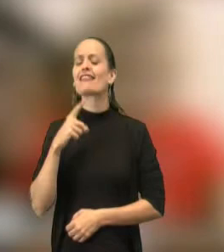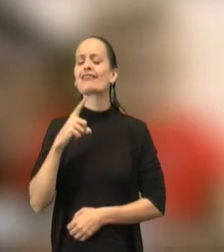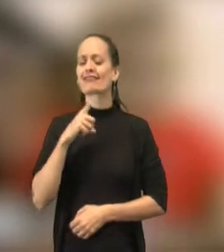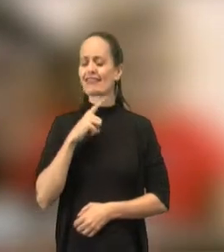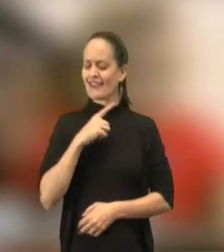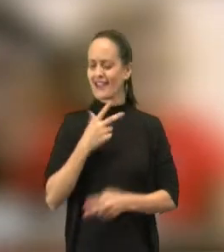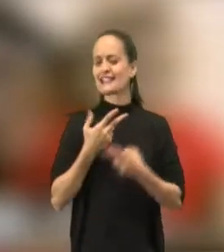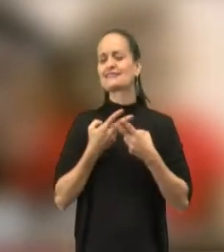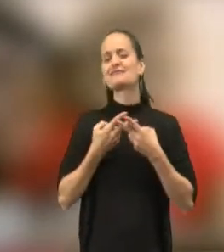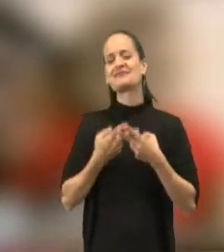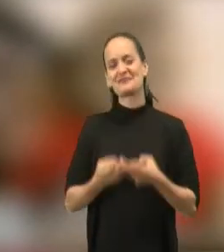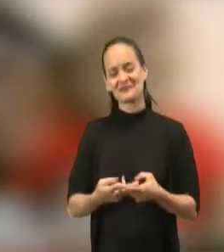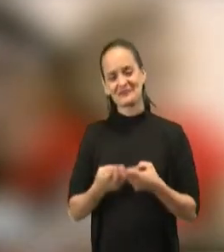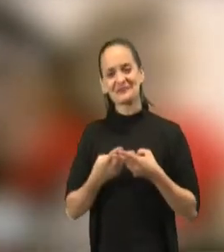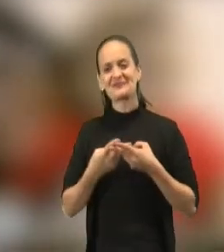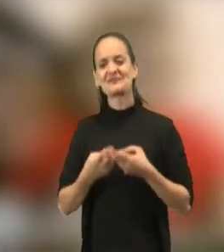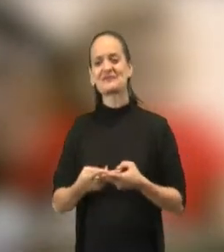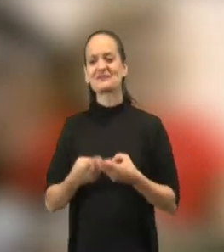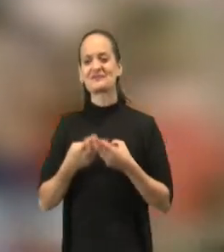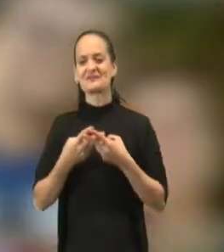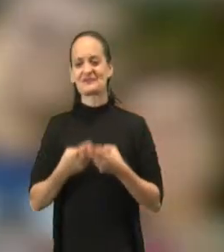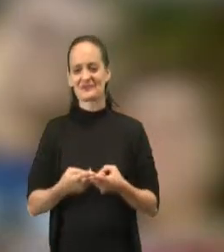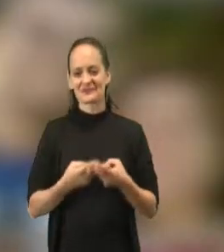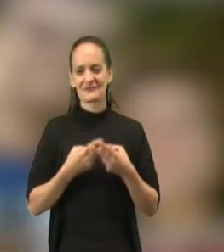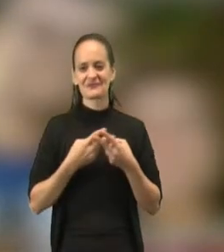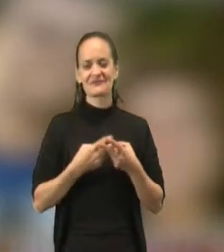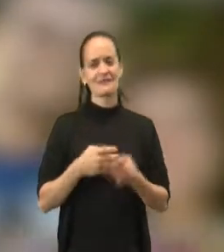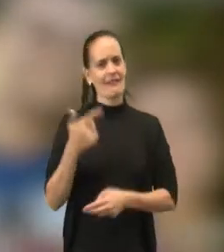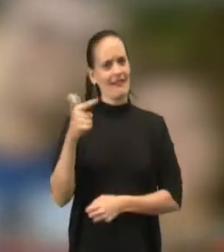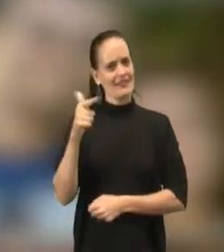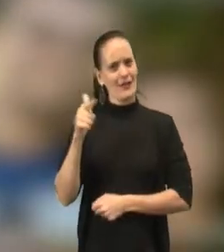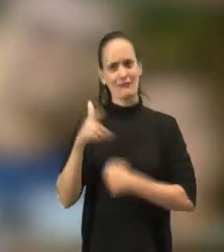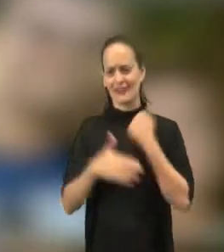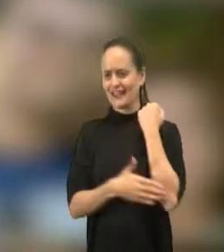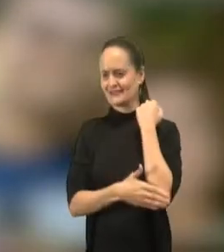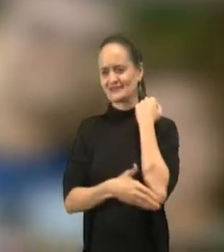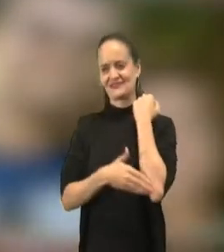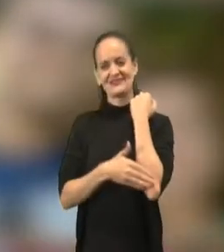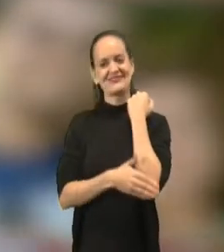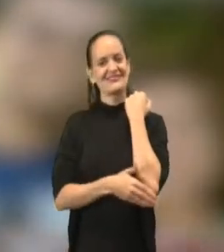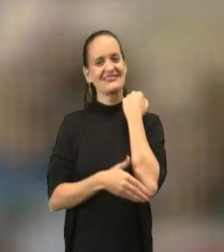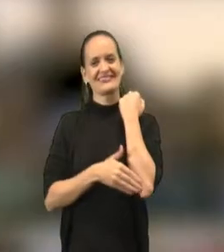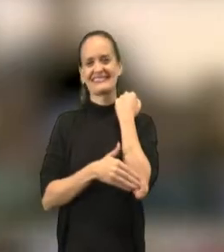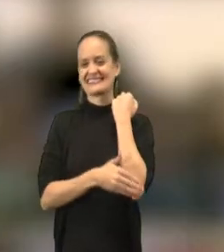é paciente, não é ciumento.